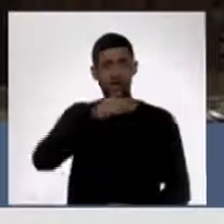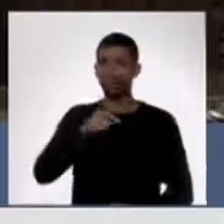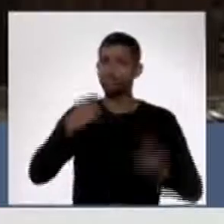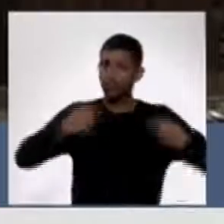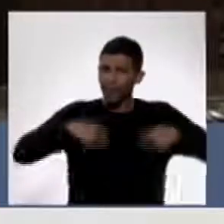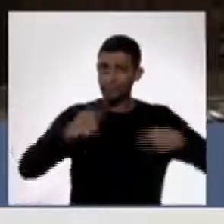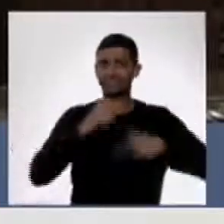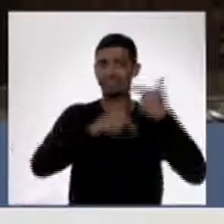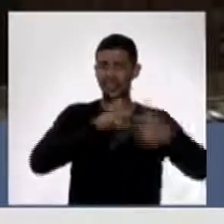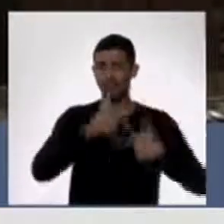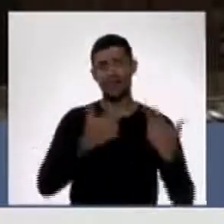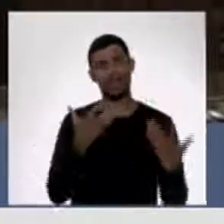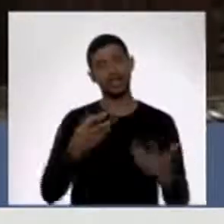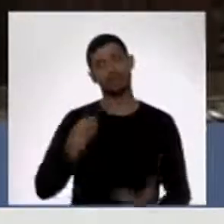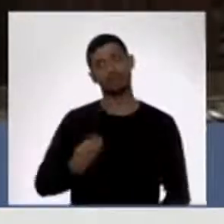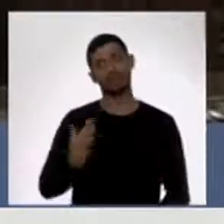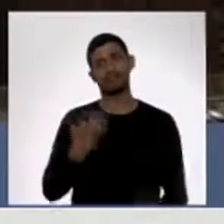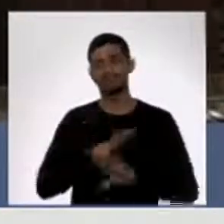trabalhar.